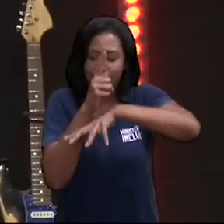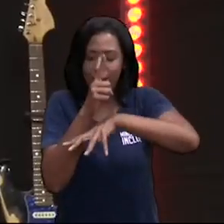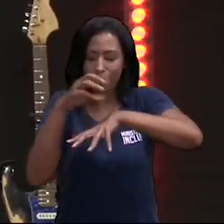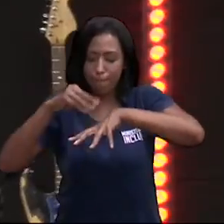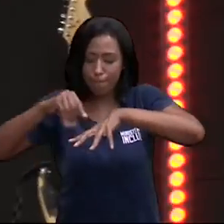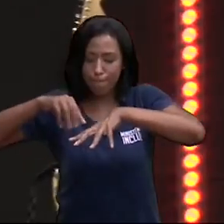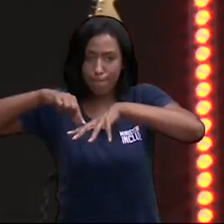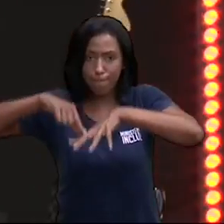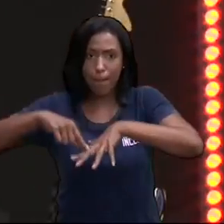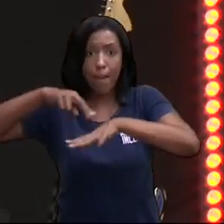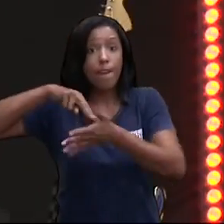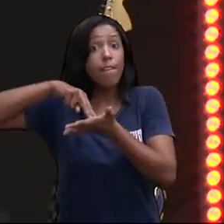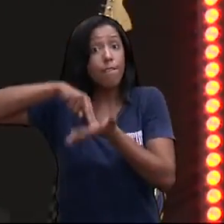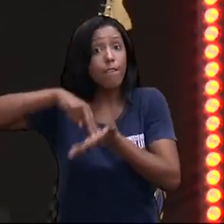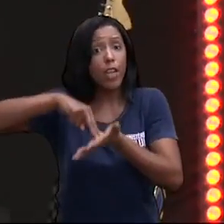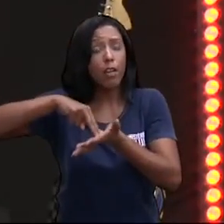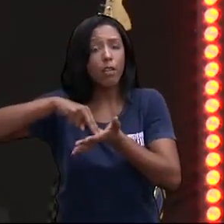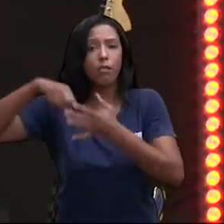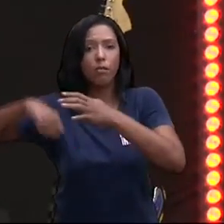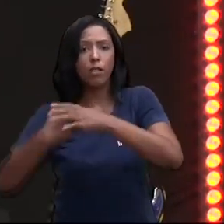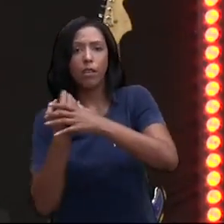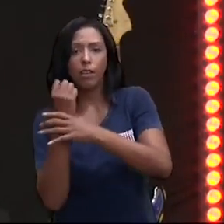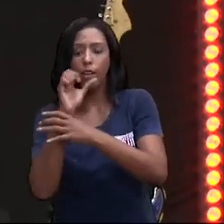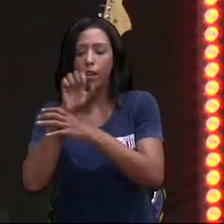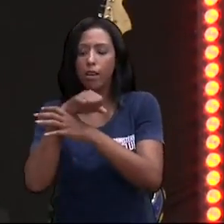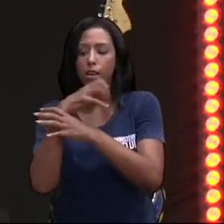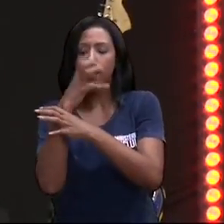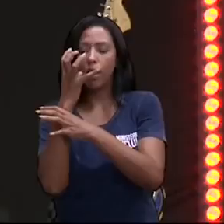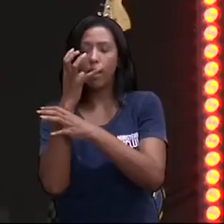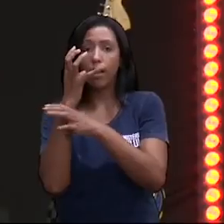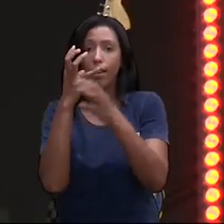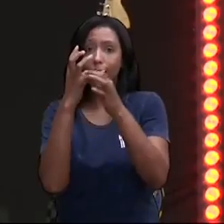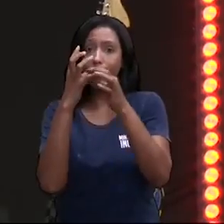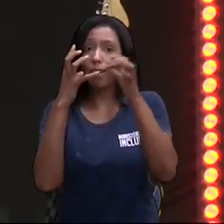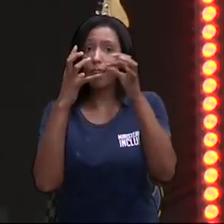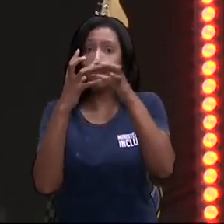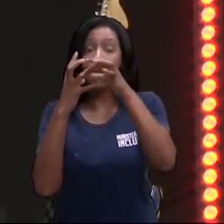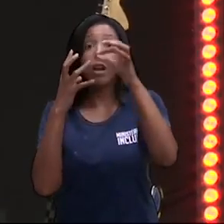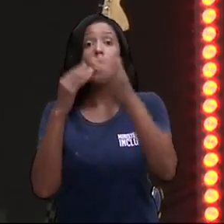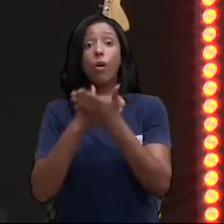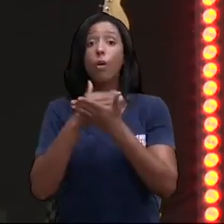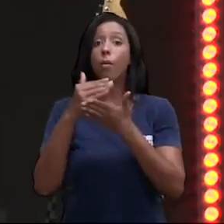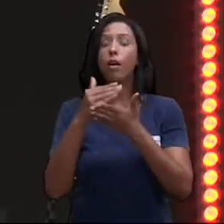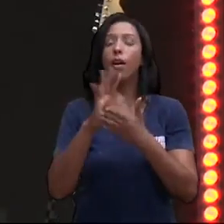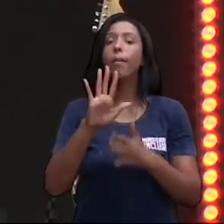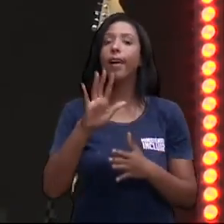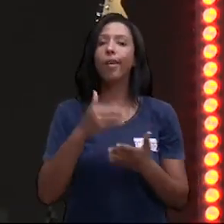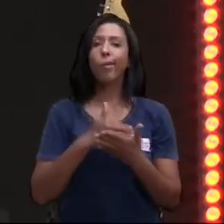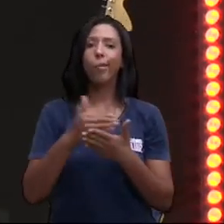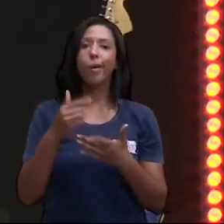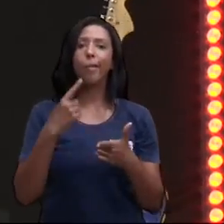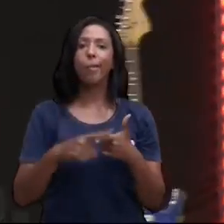lá um é uma Arvorezinha um galho Zinho só que aí venha sempre a cidade da